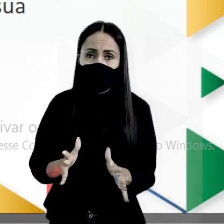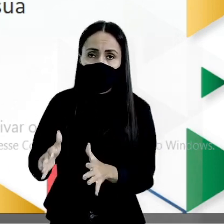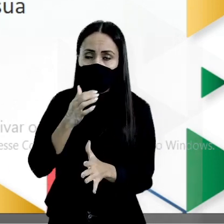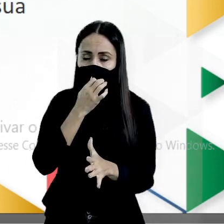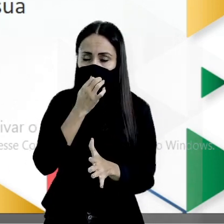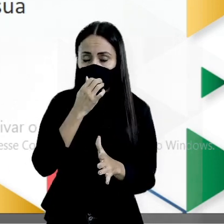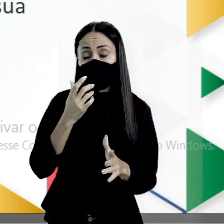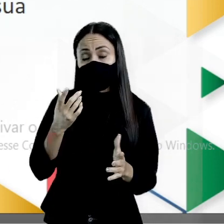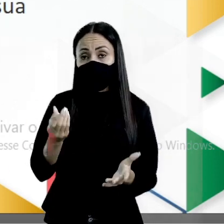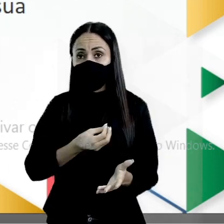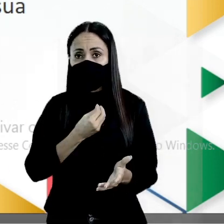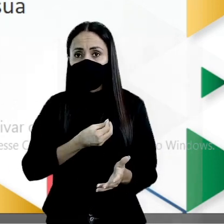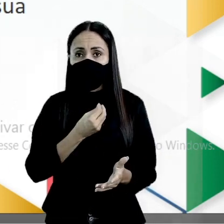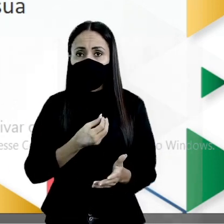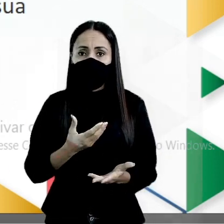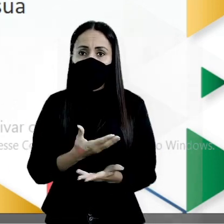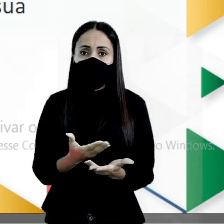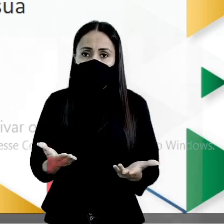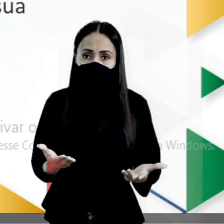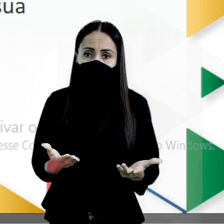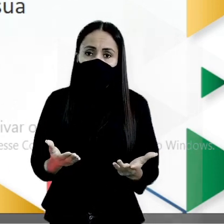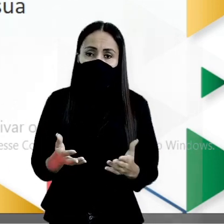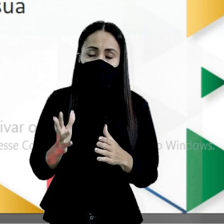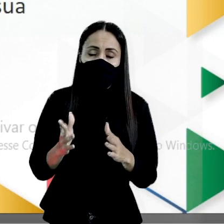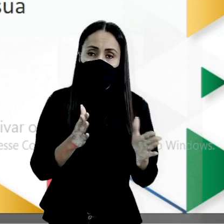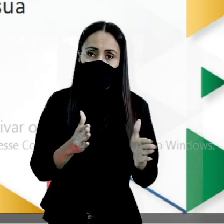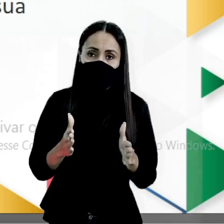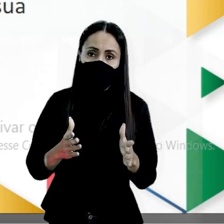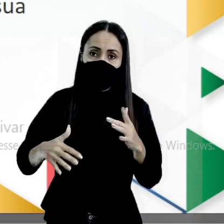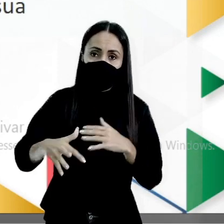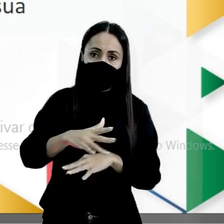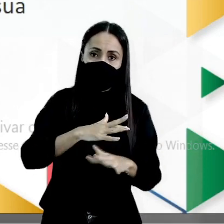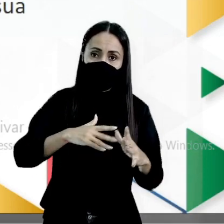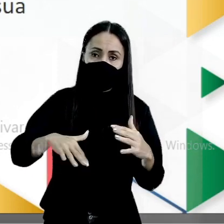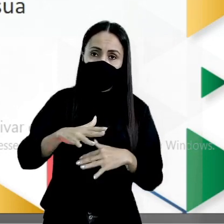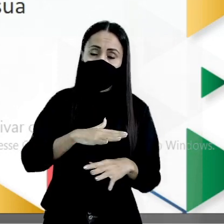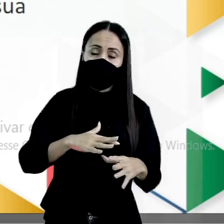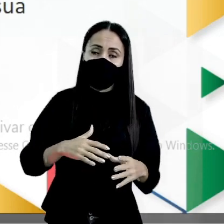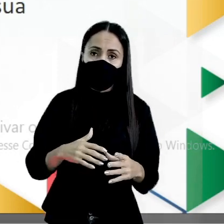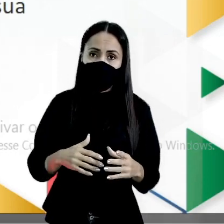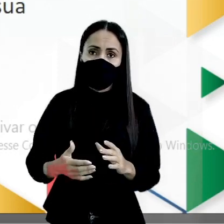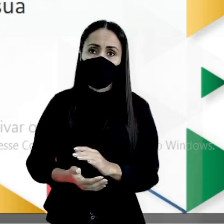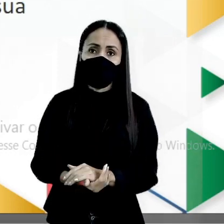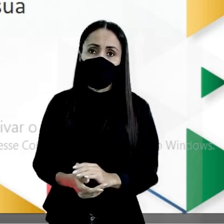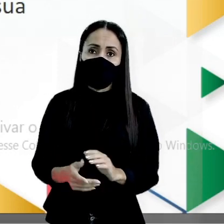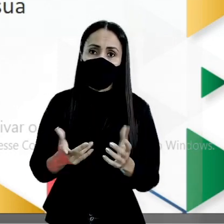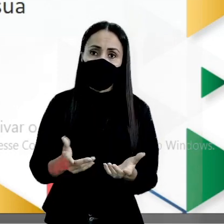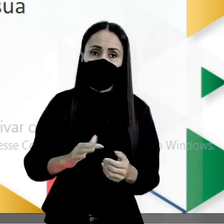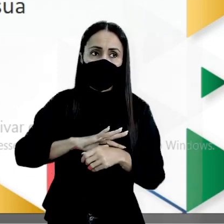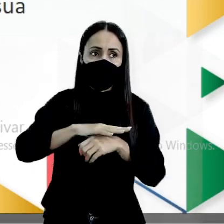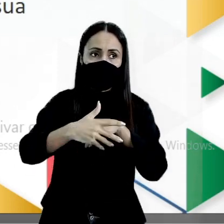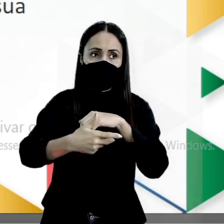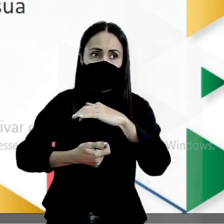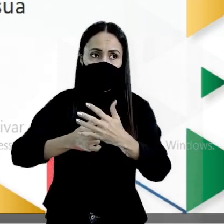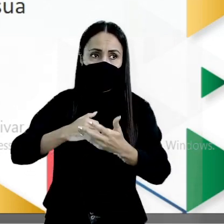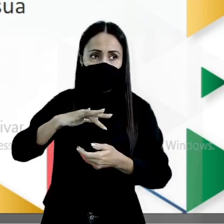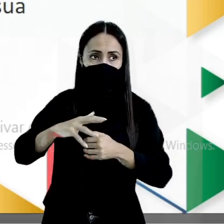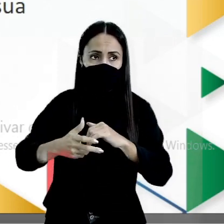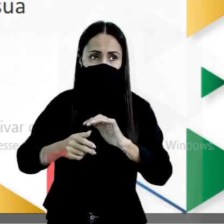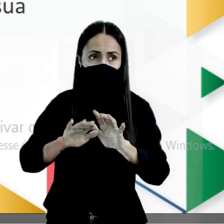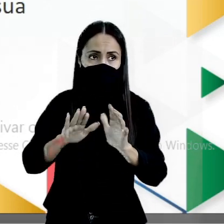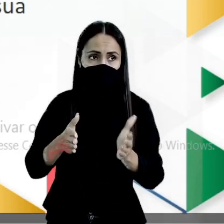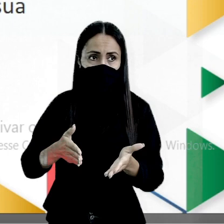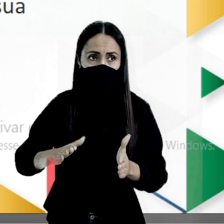predominantes, né? Ou predominantes nas cidades europeias eram o artesanato e a